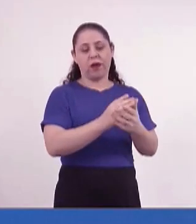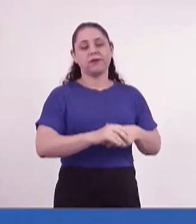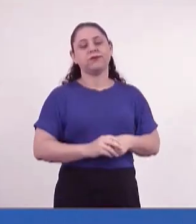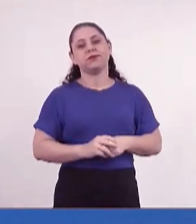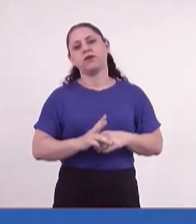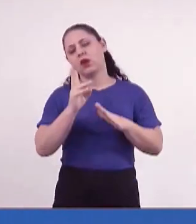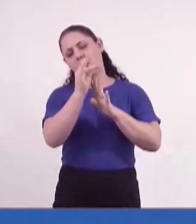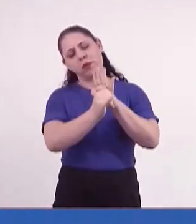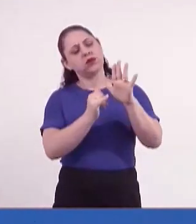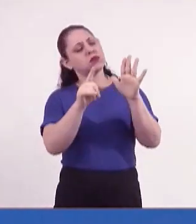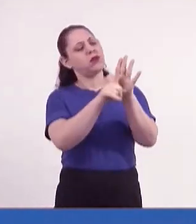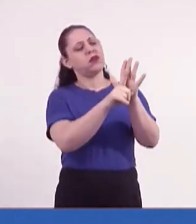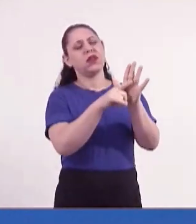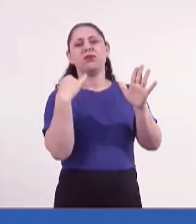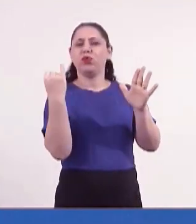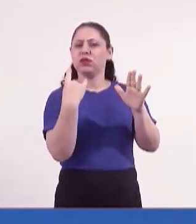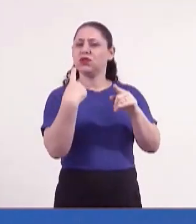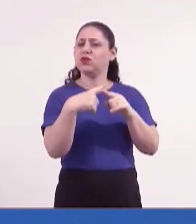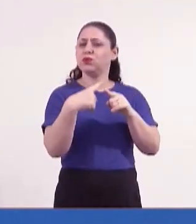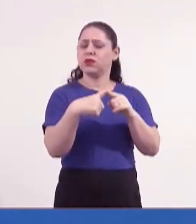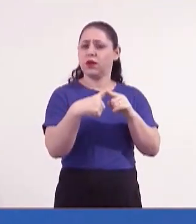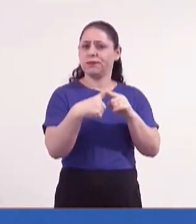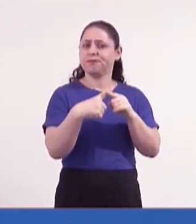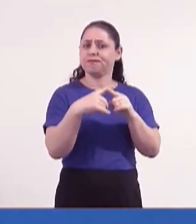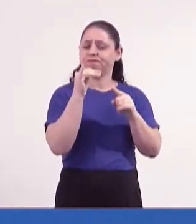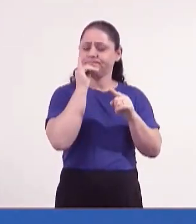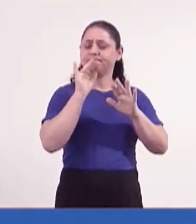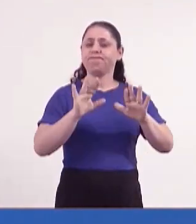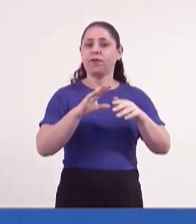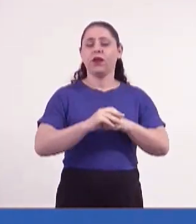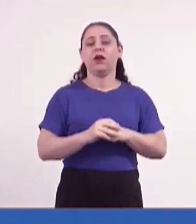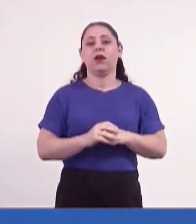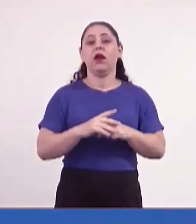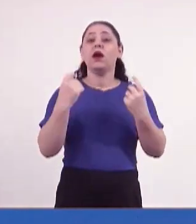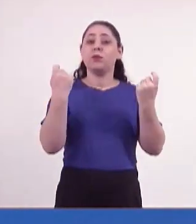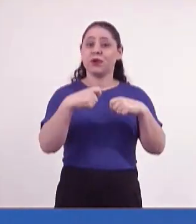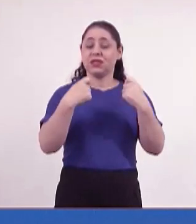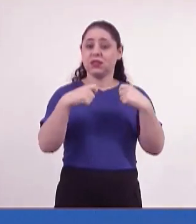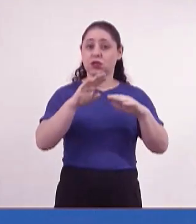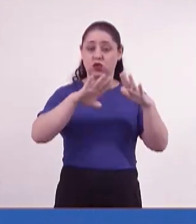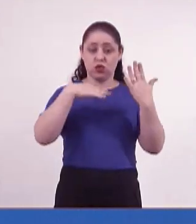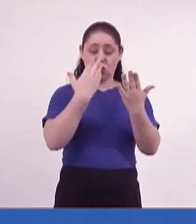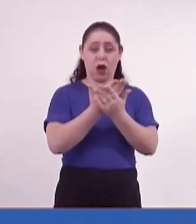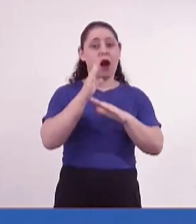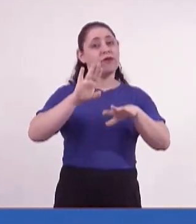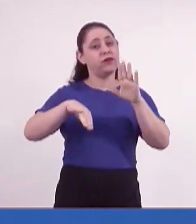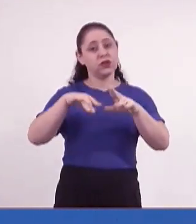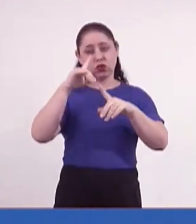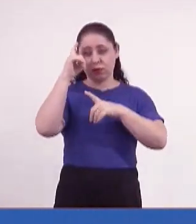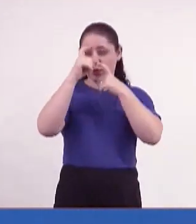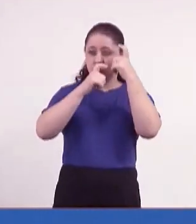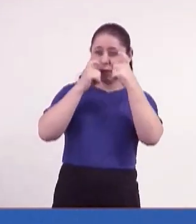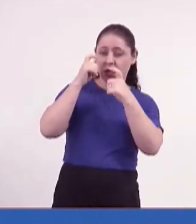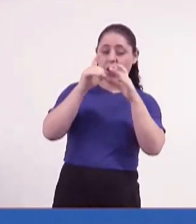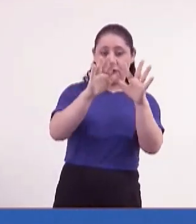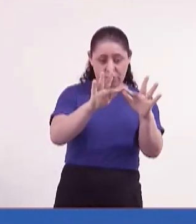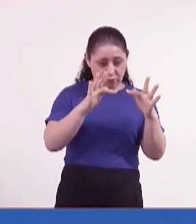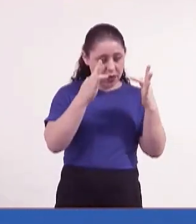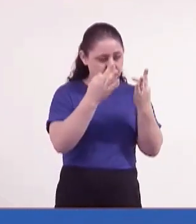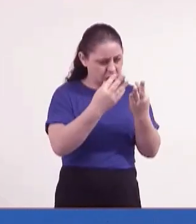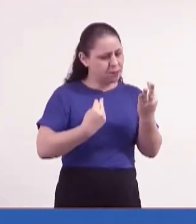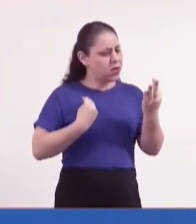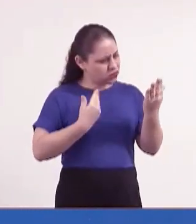Esse projeto de lei se faz necessário porque há uma necessidade na escola e até uma preocupação das escolas de que as